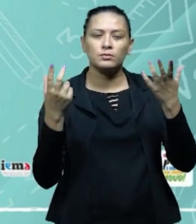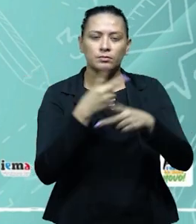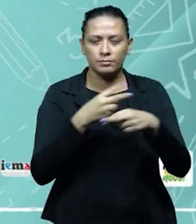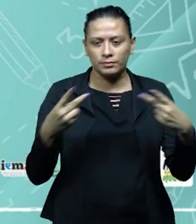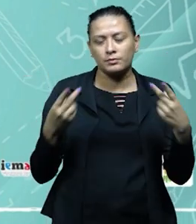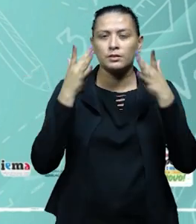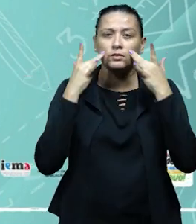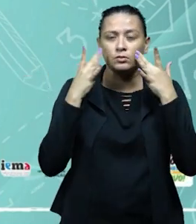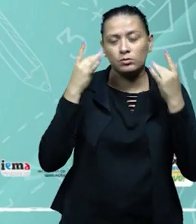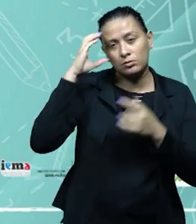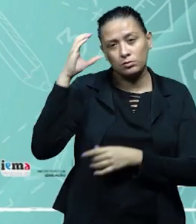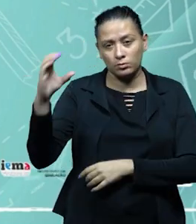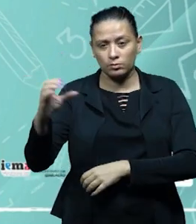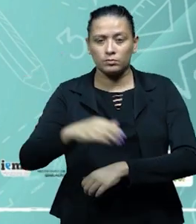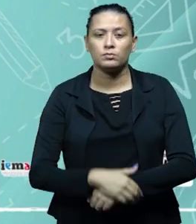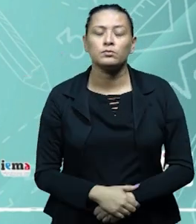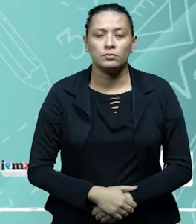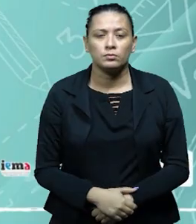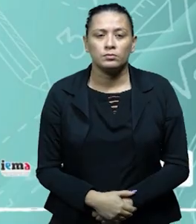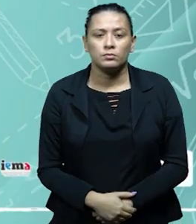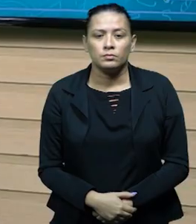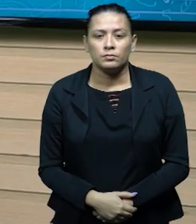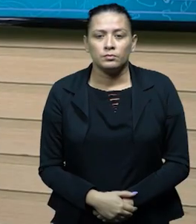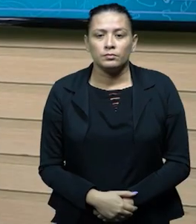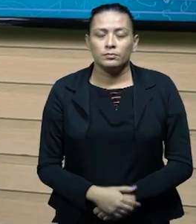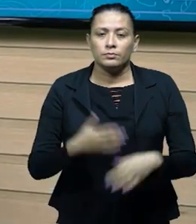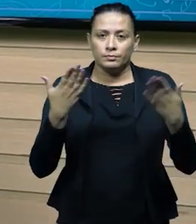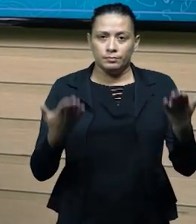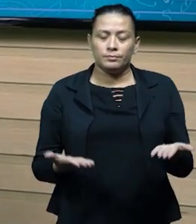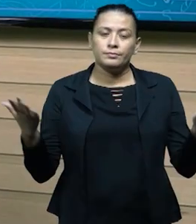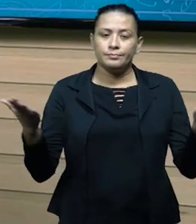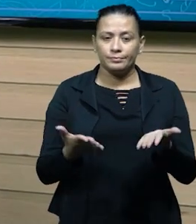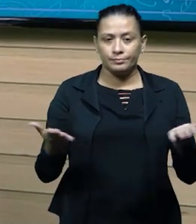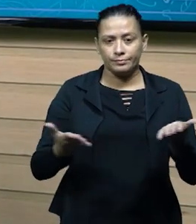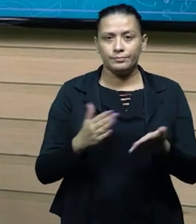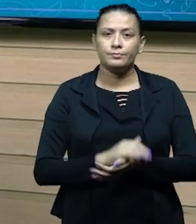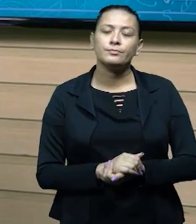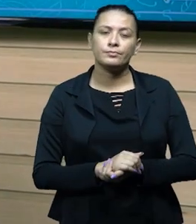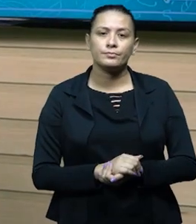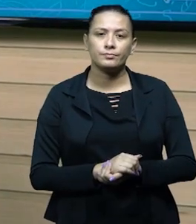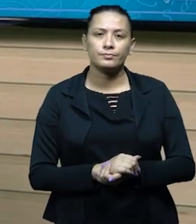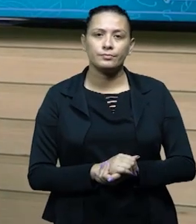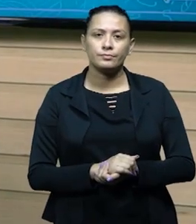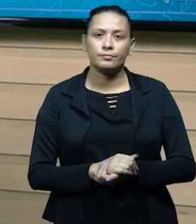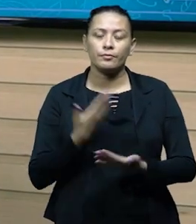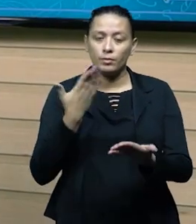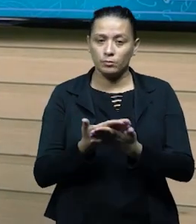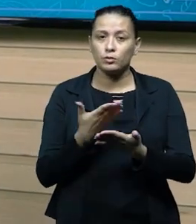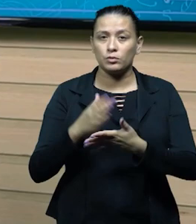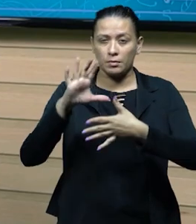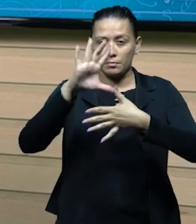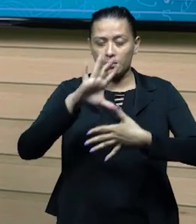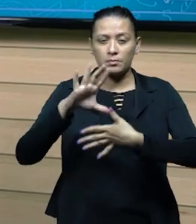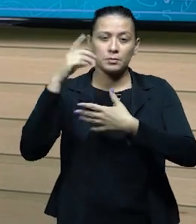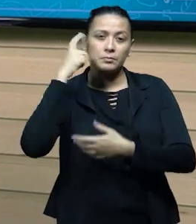manifestações artísticas e culturais Então hoje pessoas a gente vai trabalhar com mapas mentais Tá certo